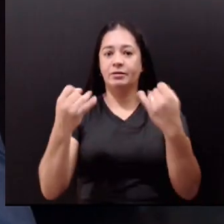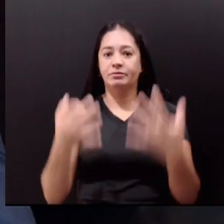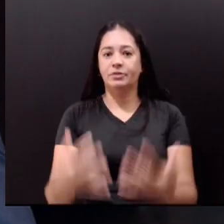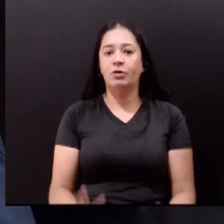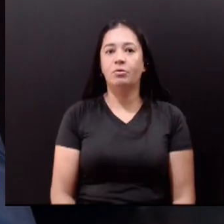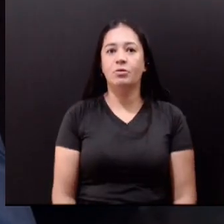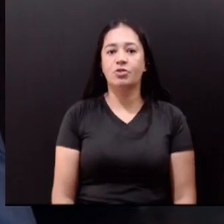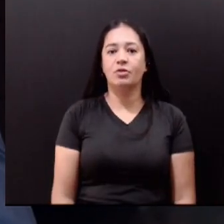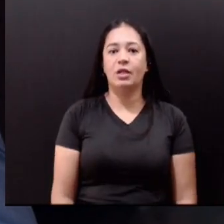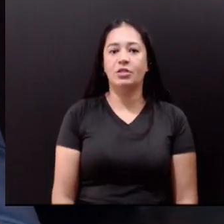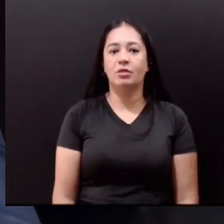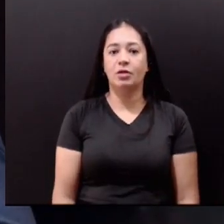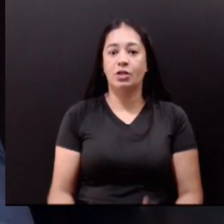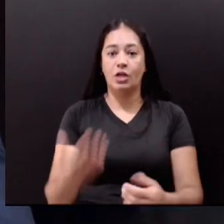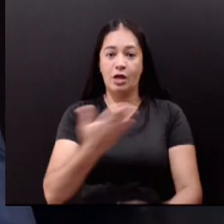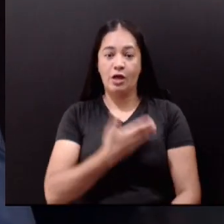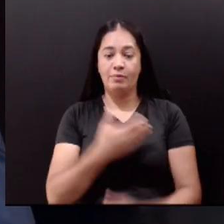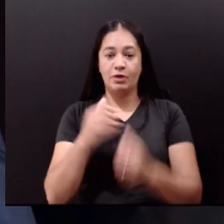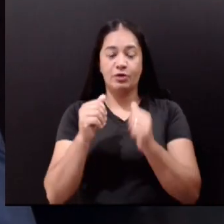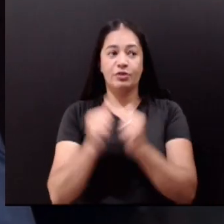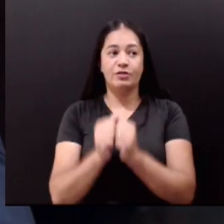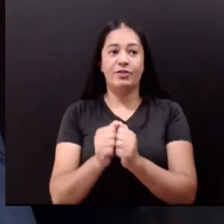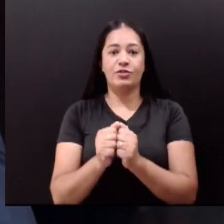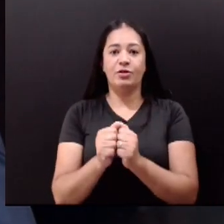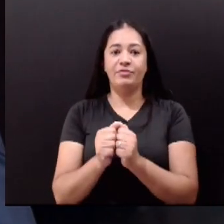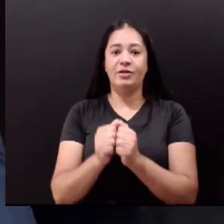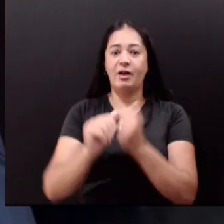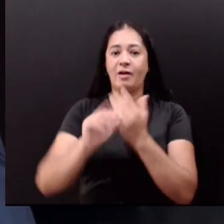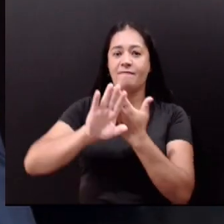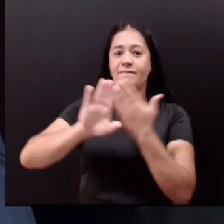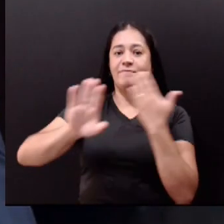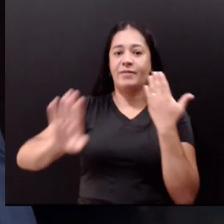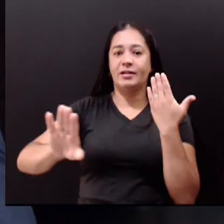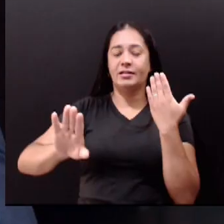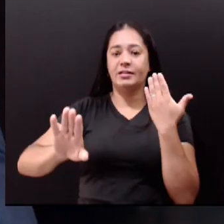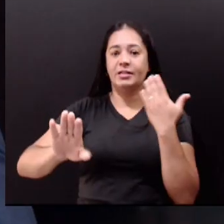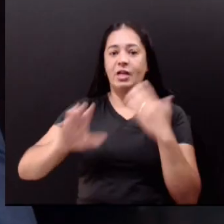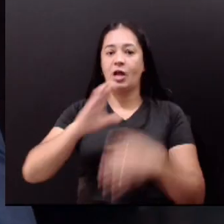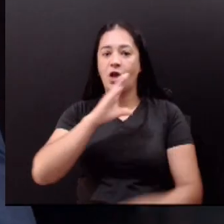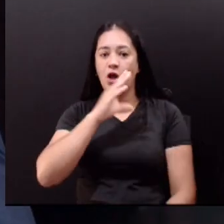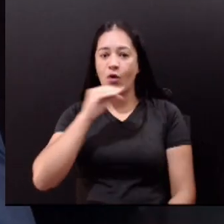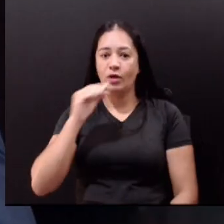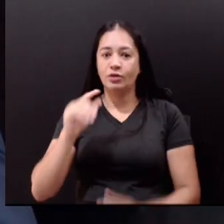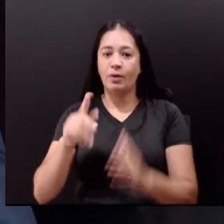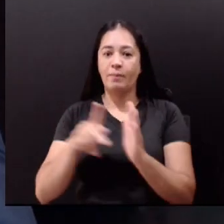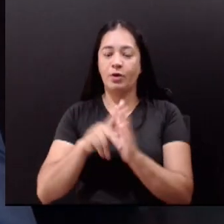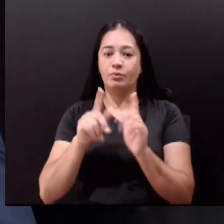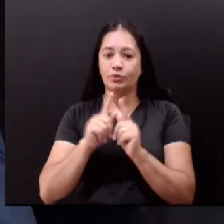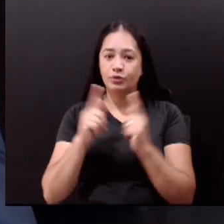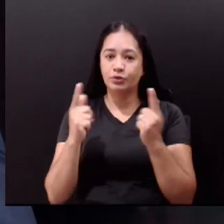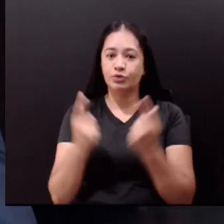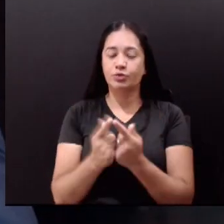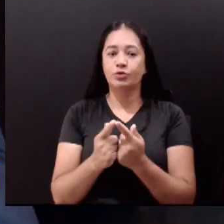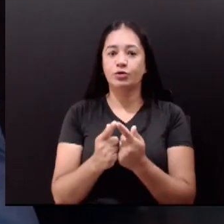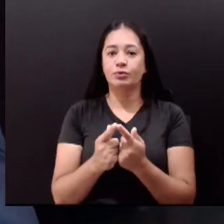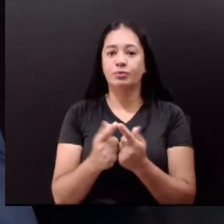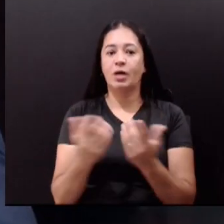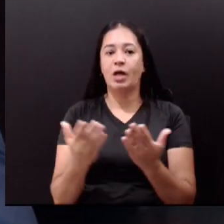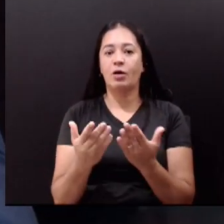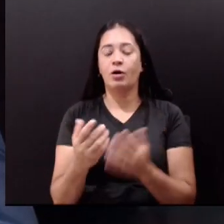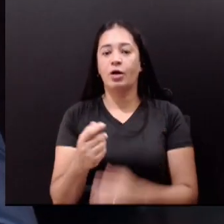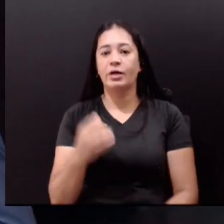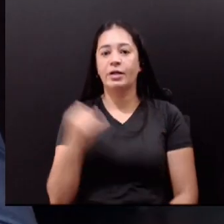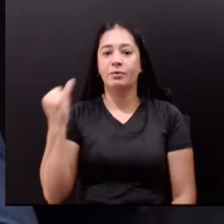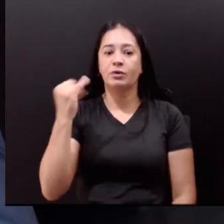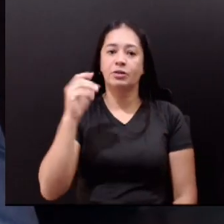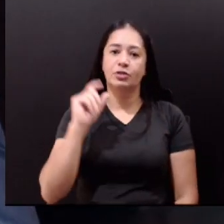pais devem afastar, né, o adolescente desses grupos. Agora, uma coisa que também é muito importante e que essa pergunta me